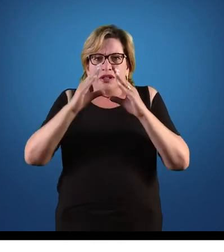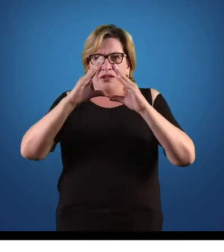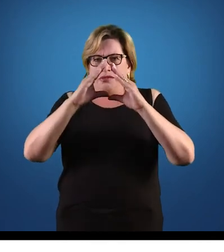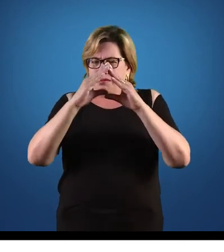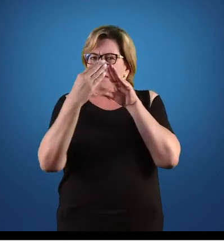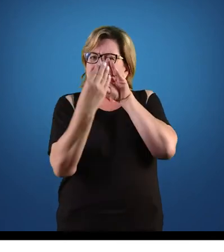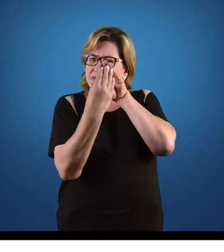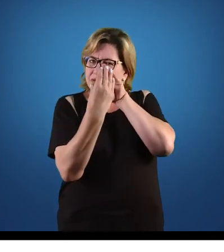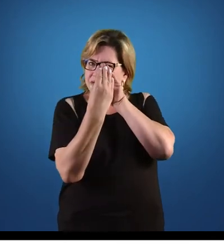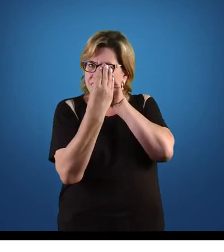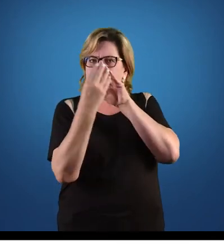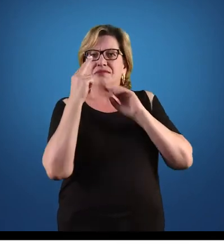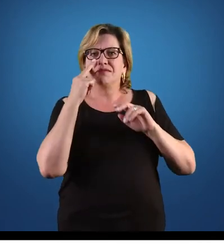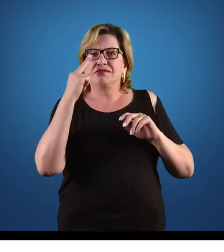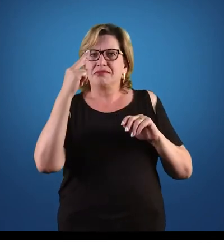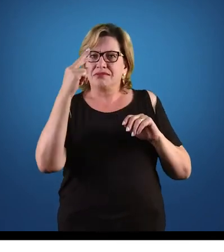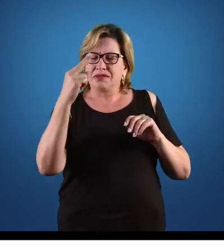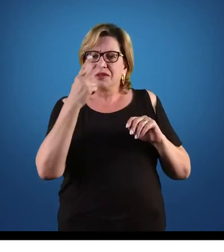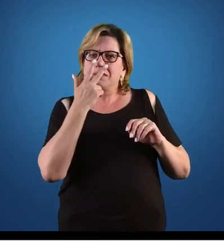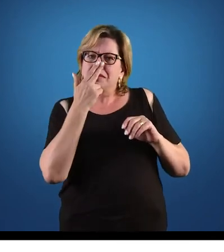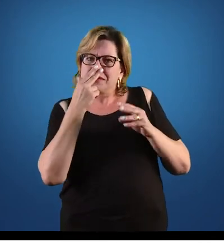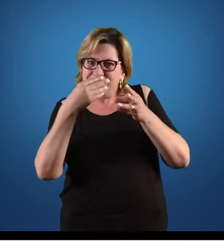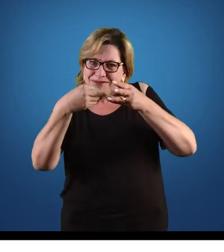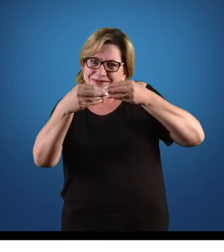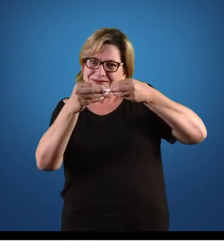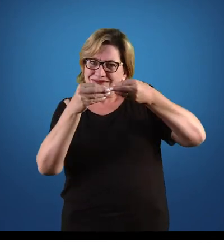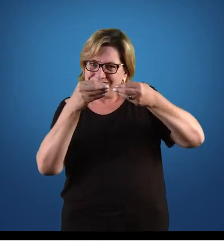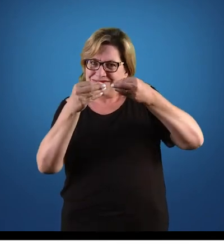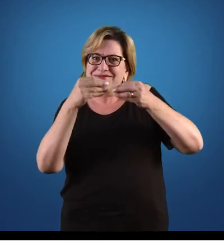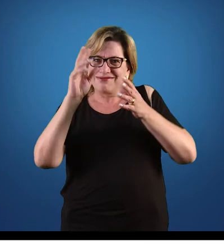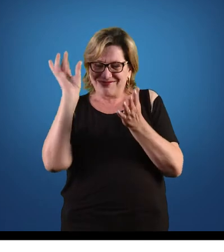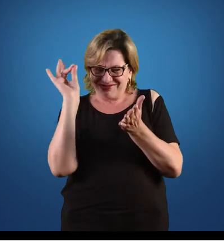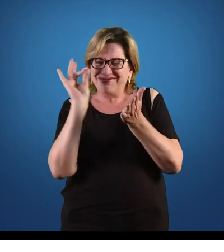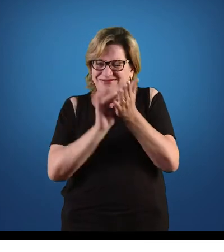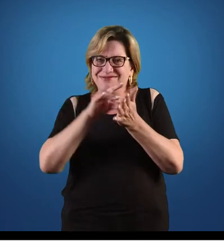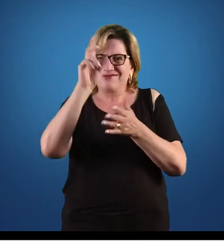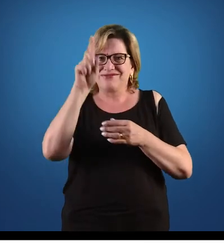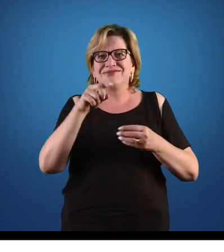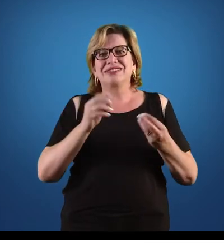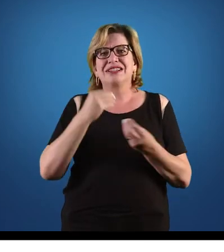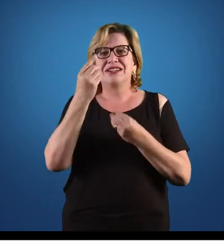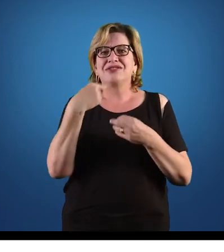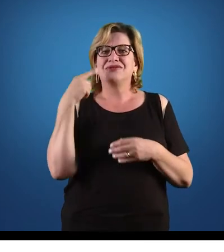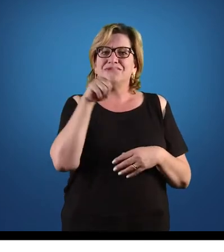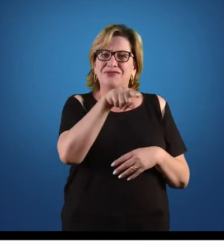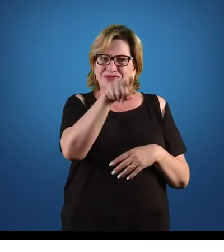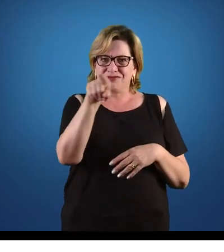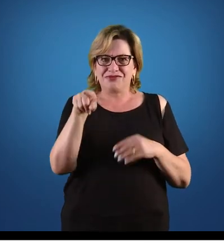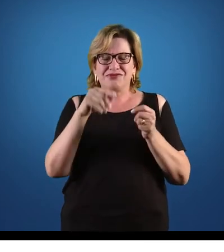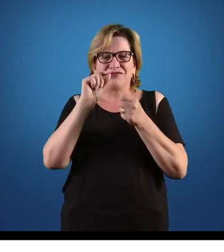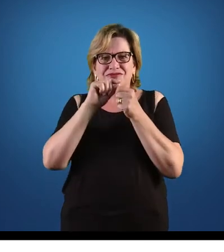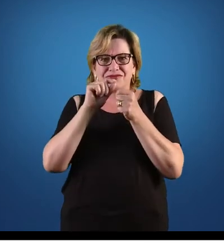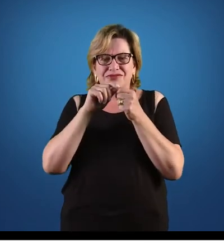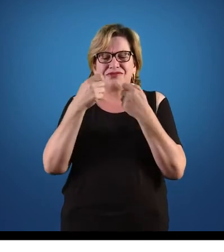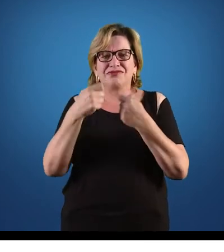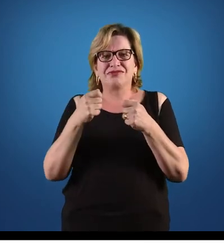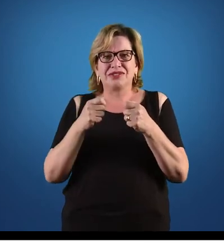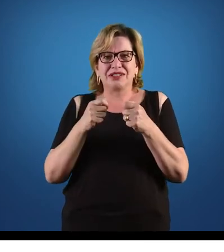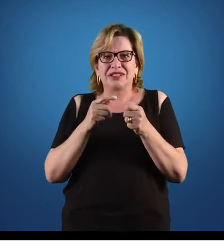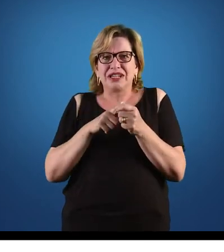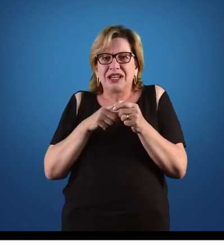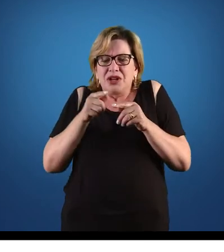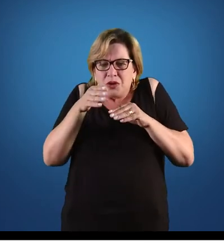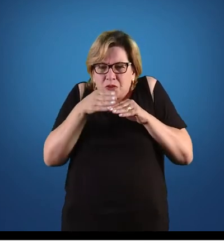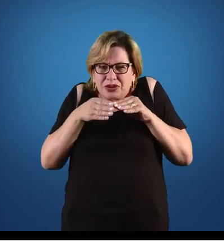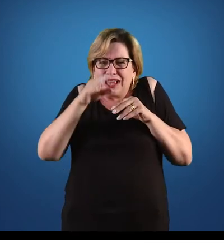aqui que a gente está vendo, né? Parece uma pirâmide de plástico, e é bem isso mesmo que ela é, uma pirâmide. Para você fazer essa pirâmide, você vai precisar de um